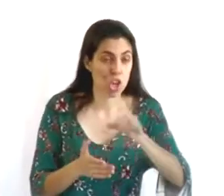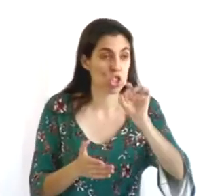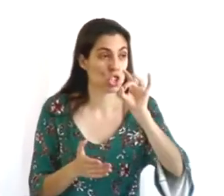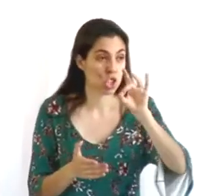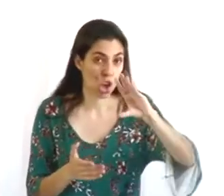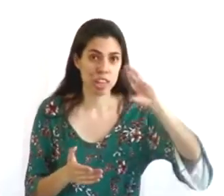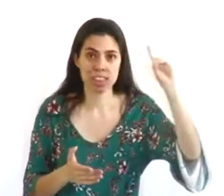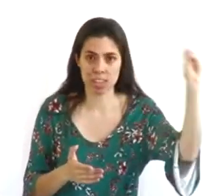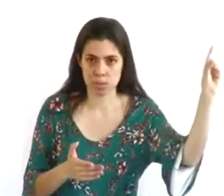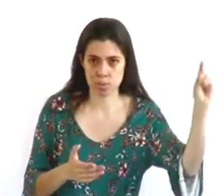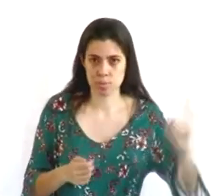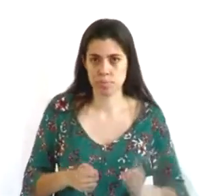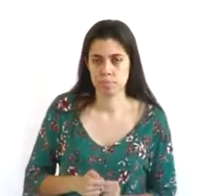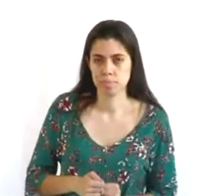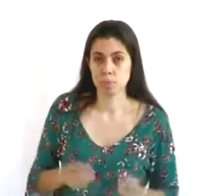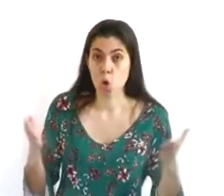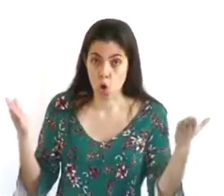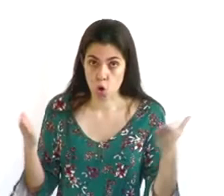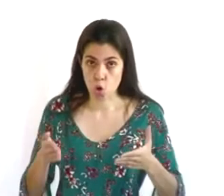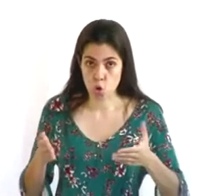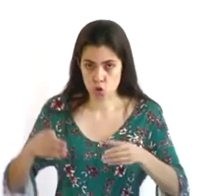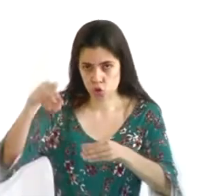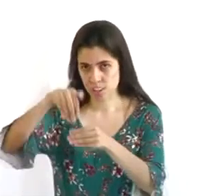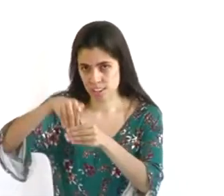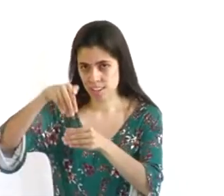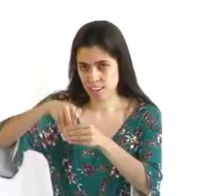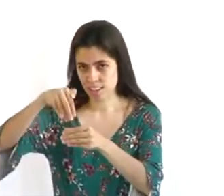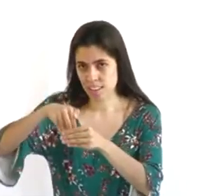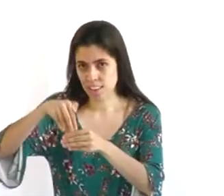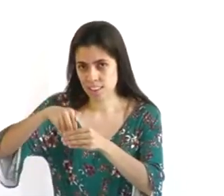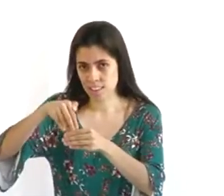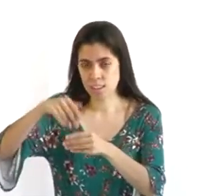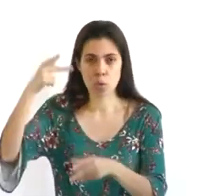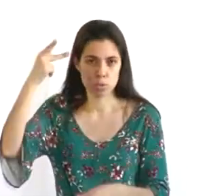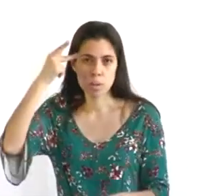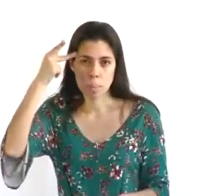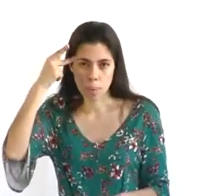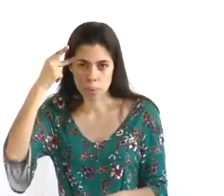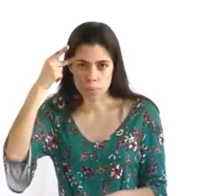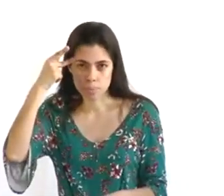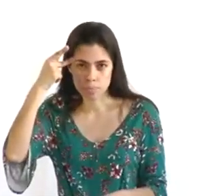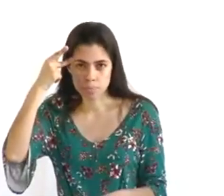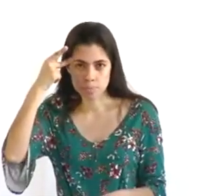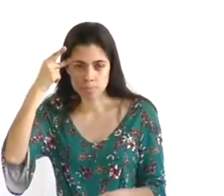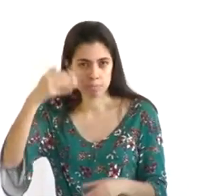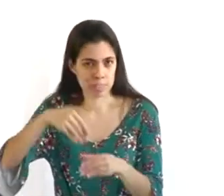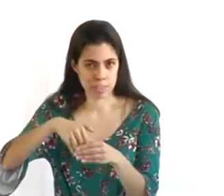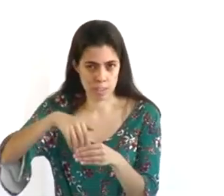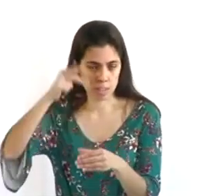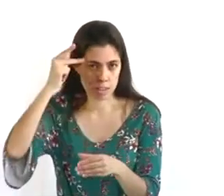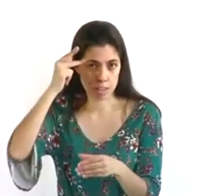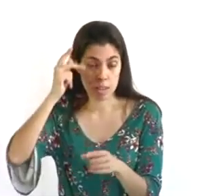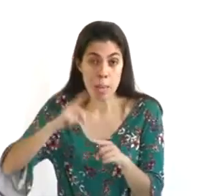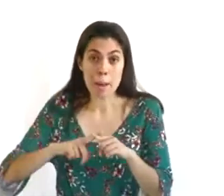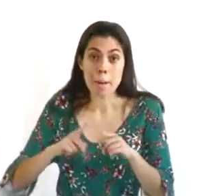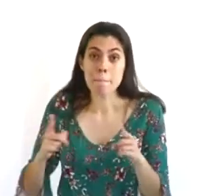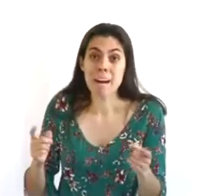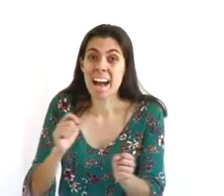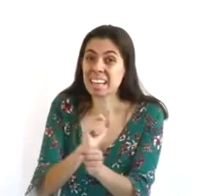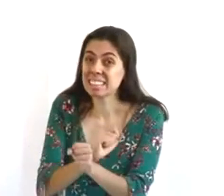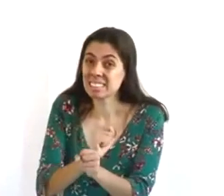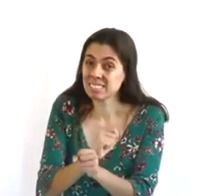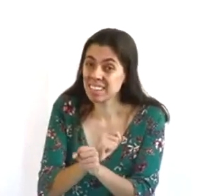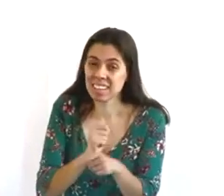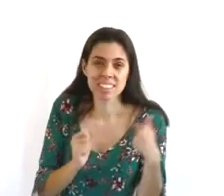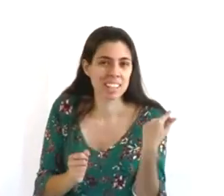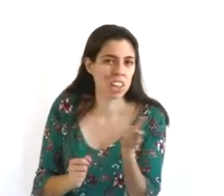culto. Mas se você está depositando todas as suas confianças, toda a sua esperança nesse governante da esfera municipal, você pode se